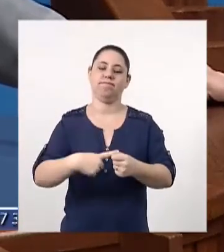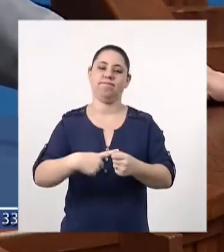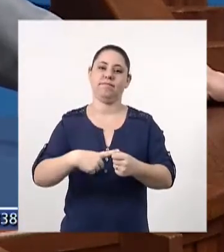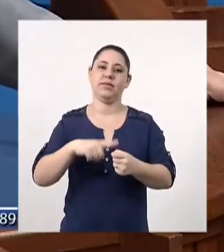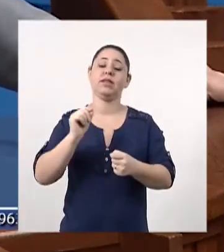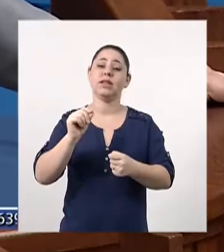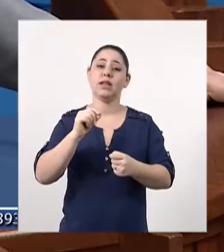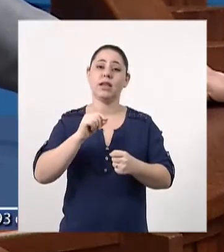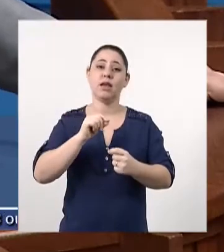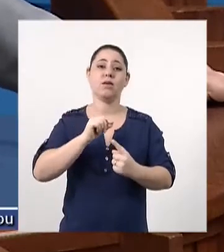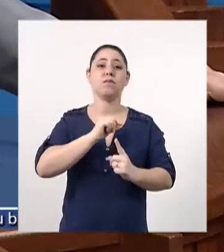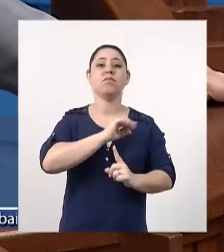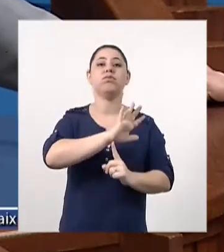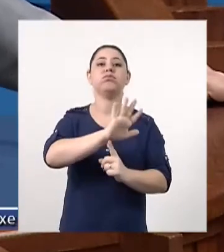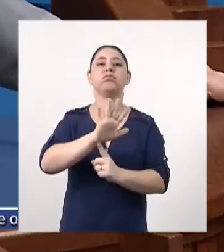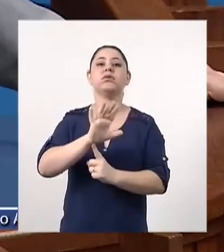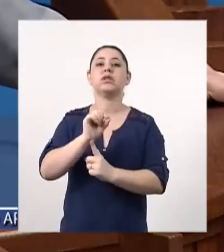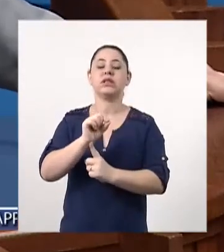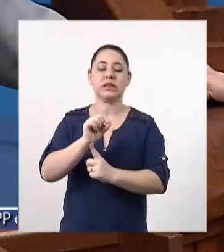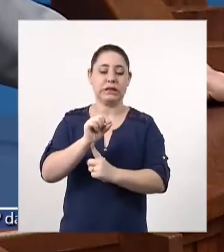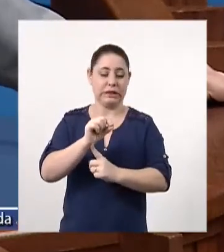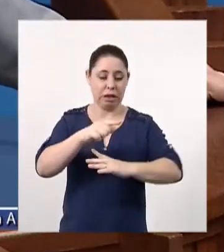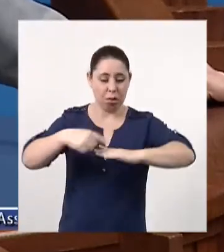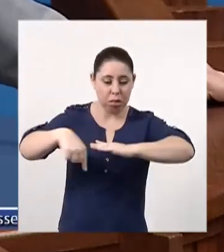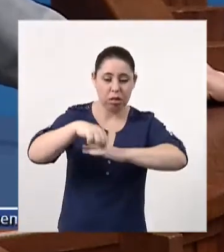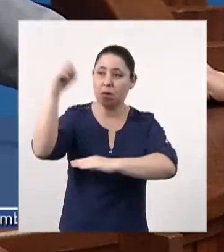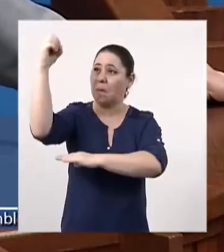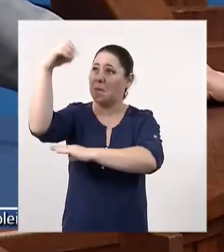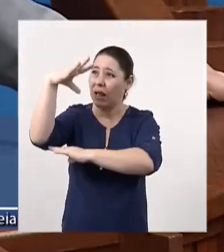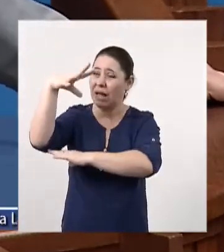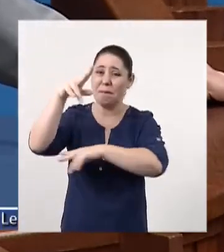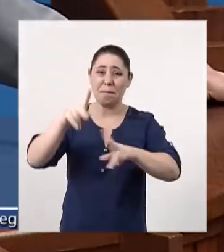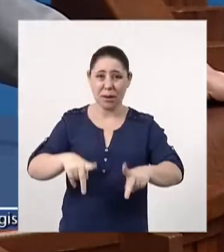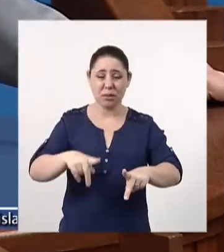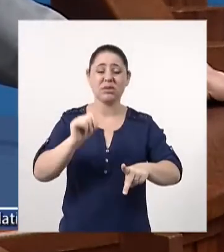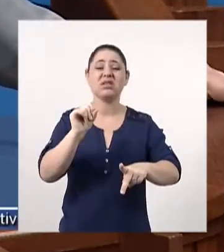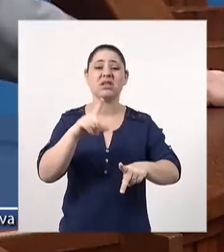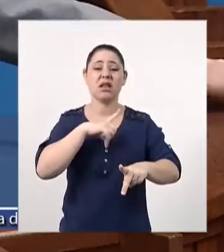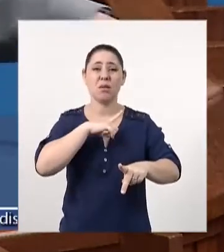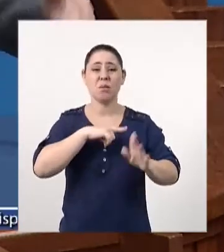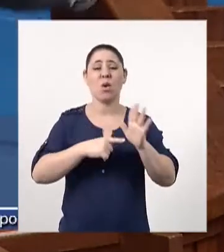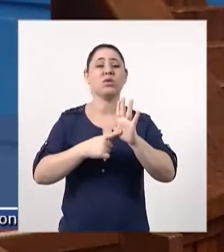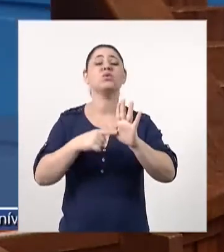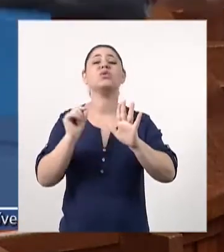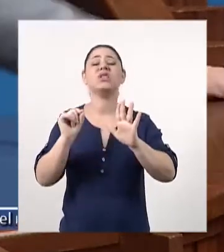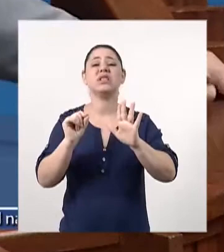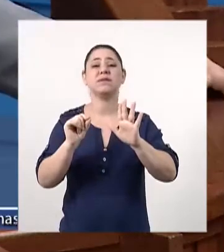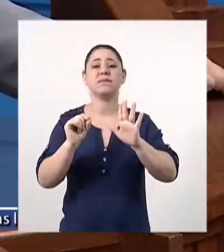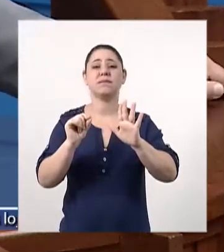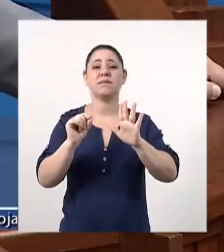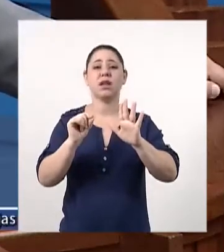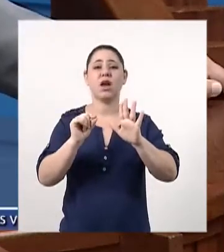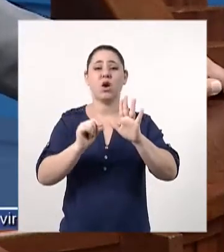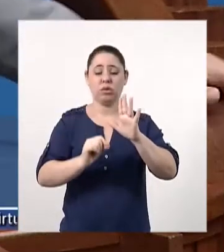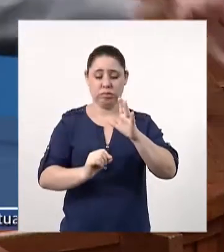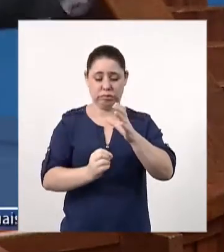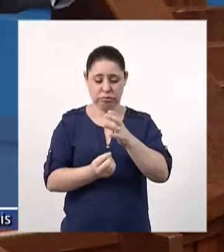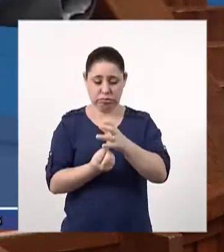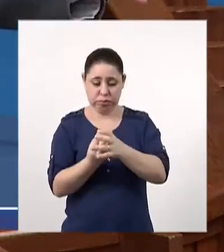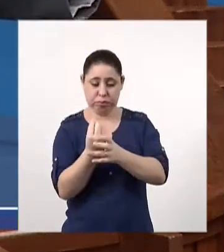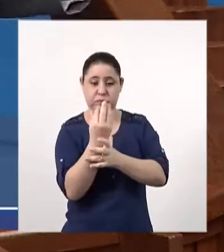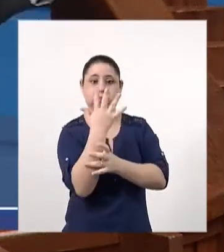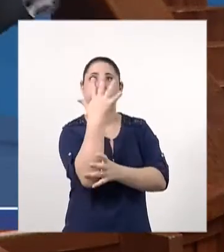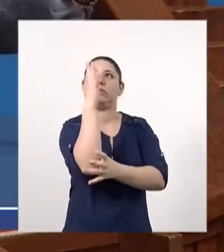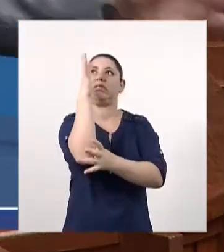se reflete nos buracos, na iluminação pública, que se reflete na questão do mato,